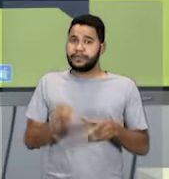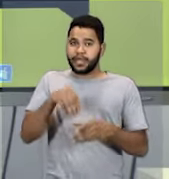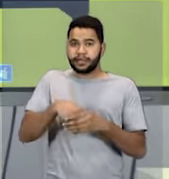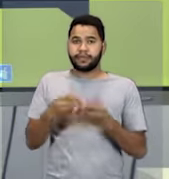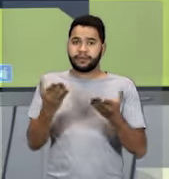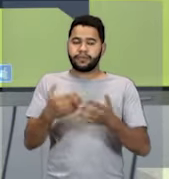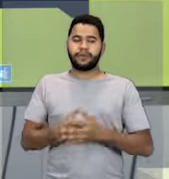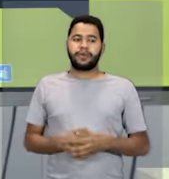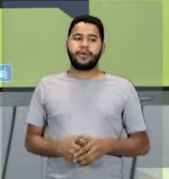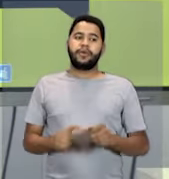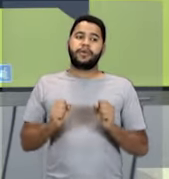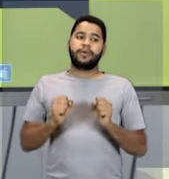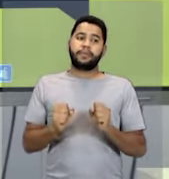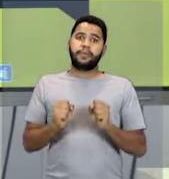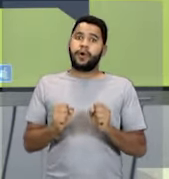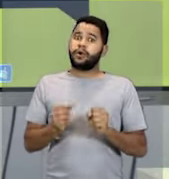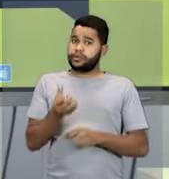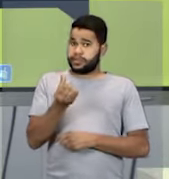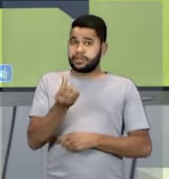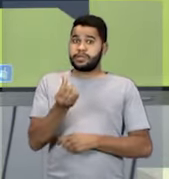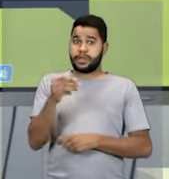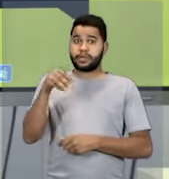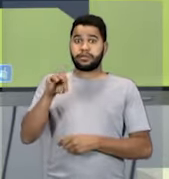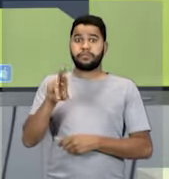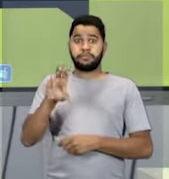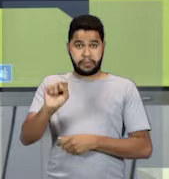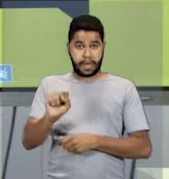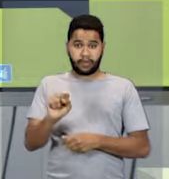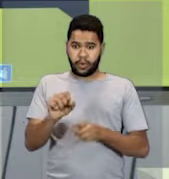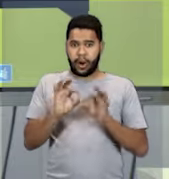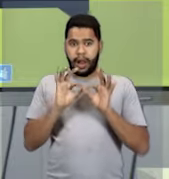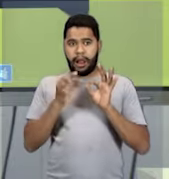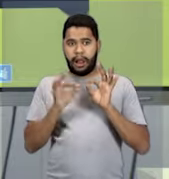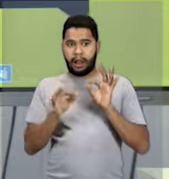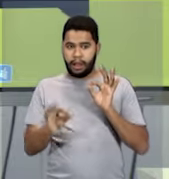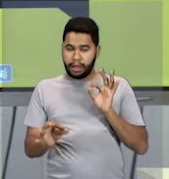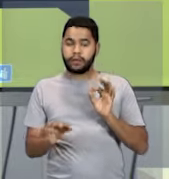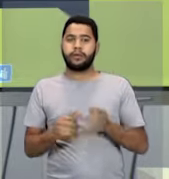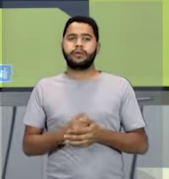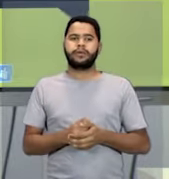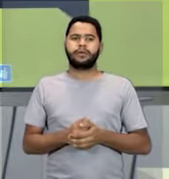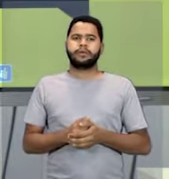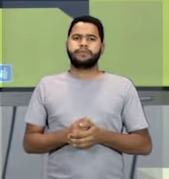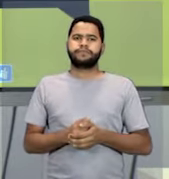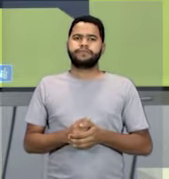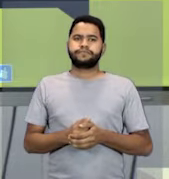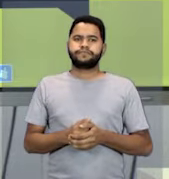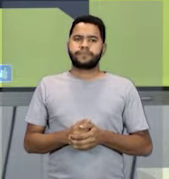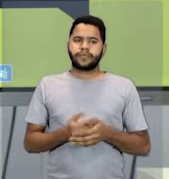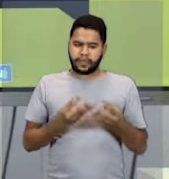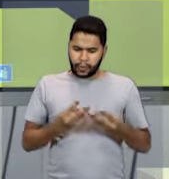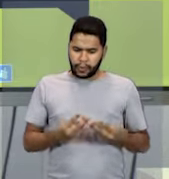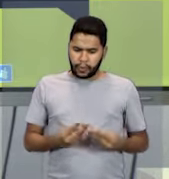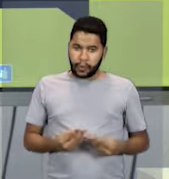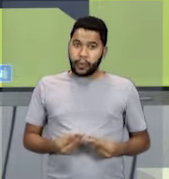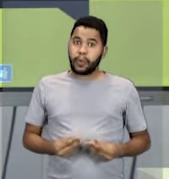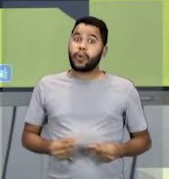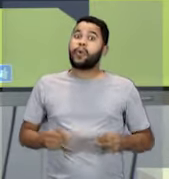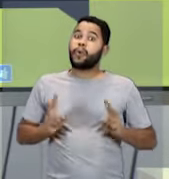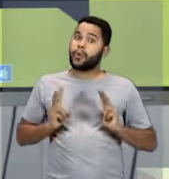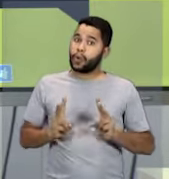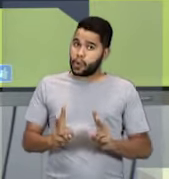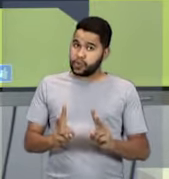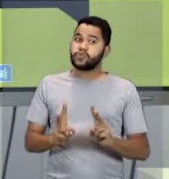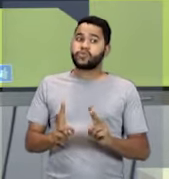você. Então, ele pode ter 6 metros de comprimento. E a digestão da comida continua